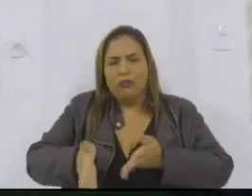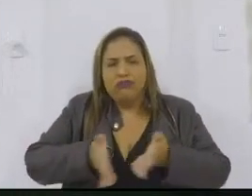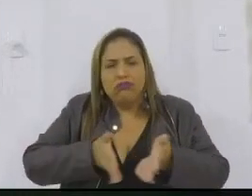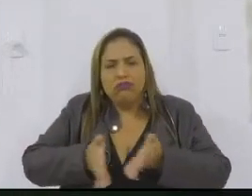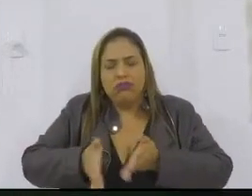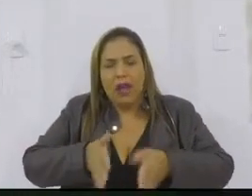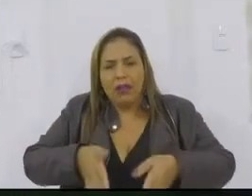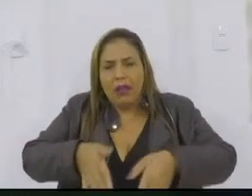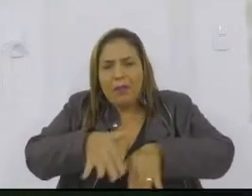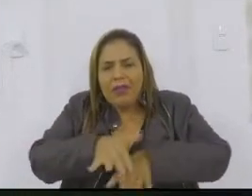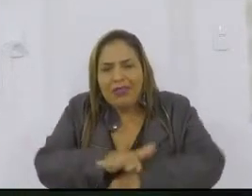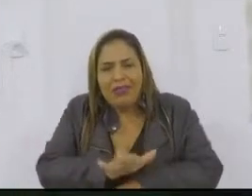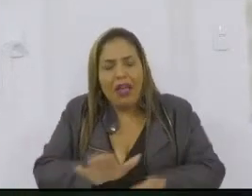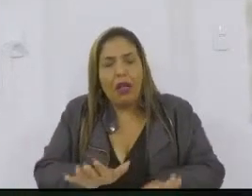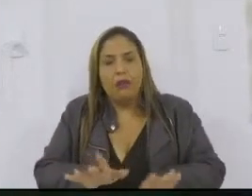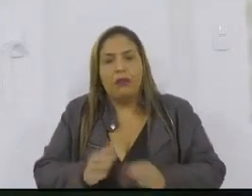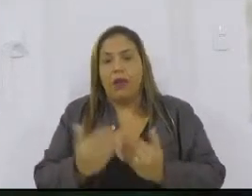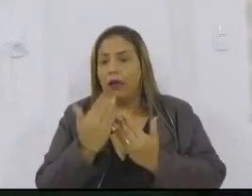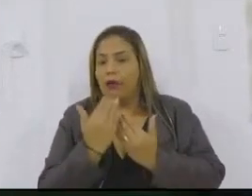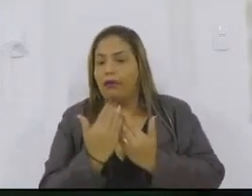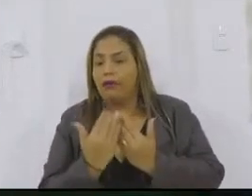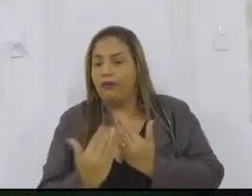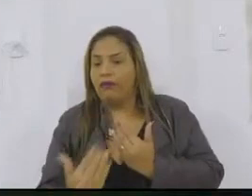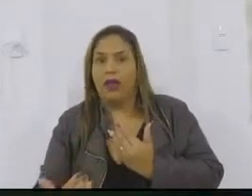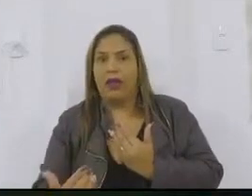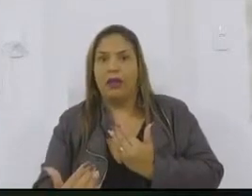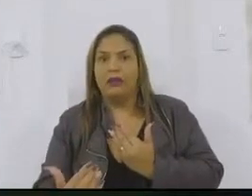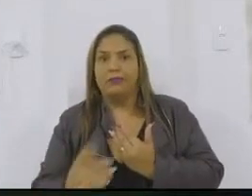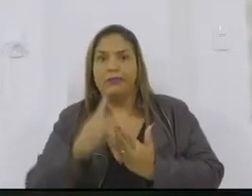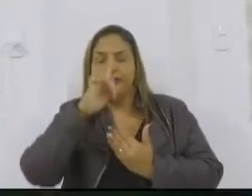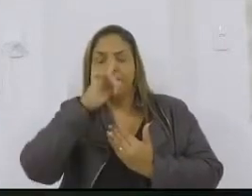mais para frente está com perigo enorme, aquela proteção,